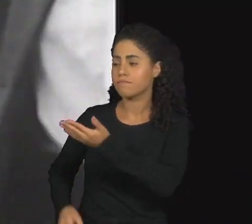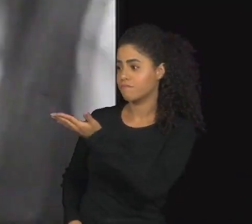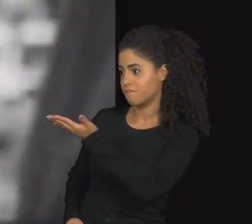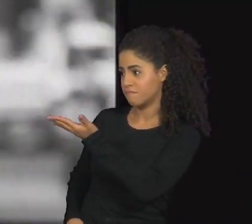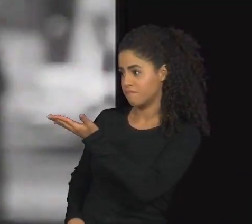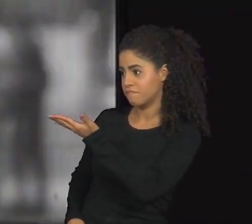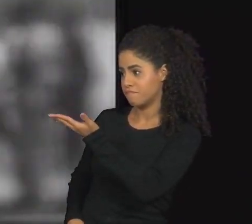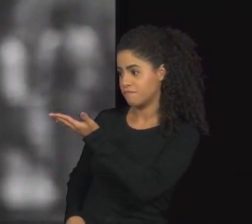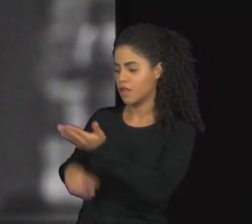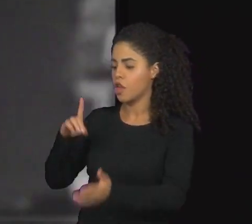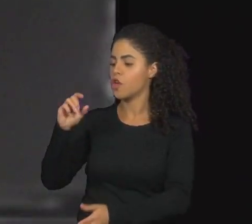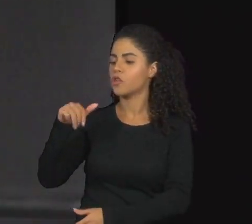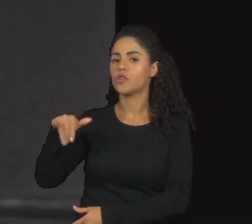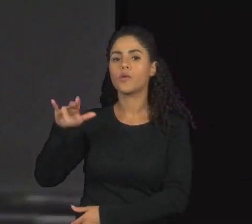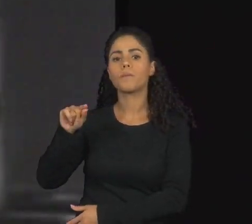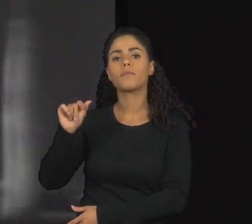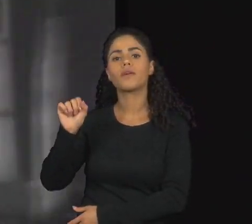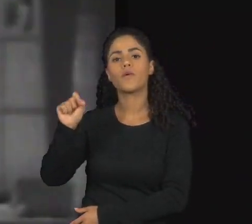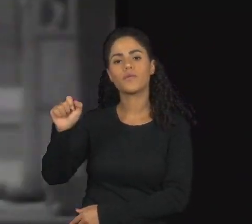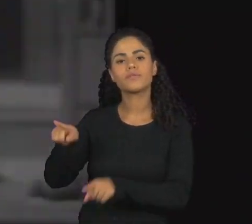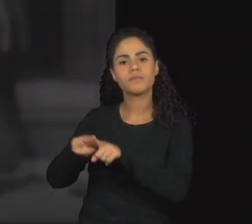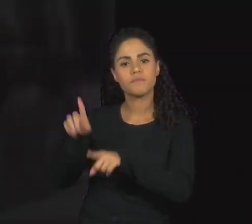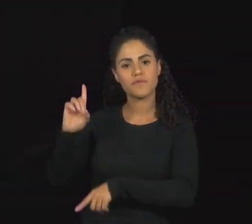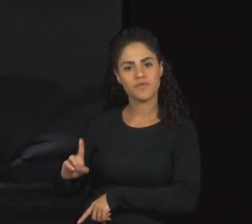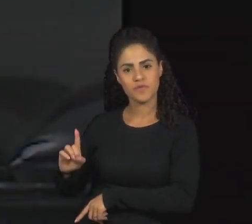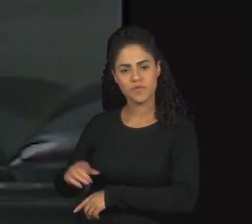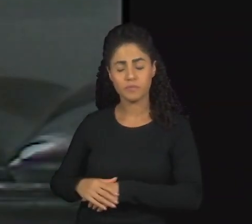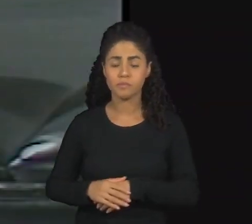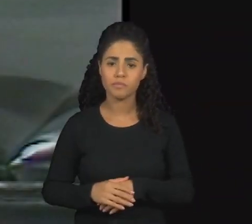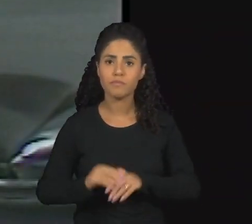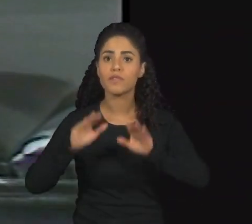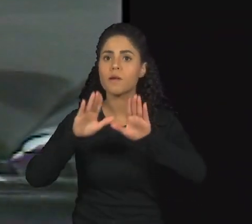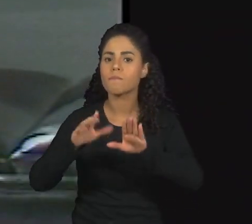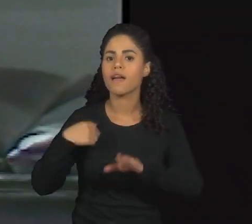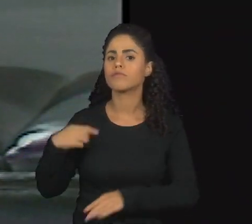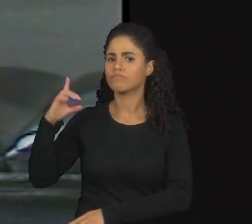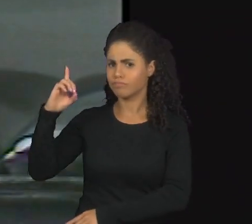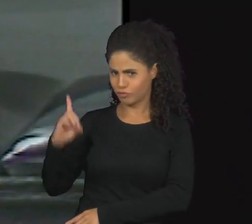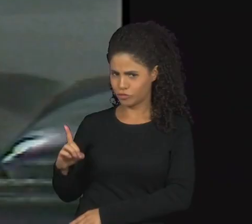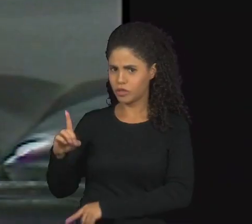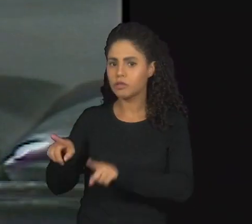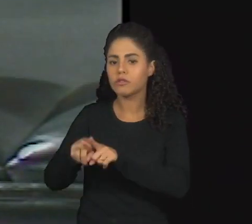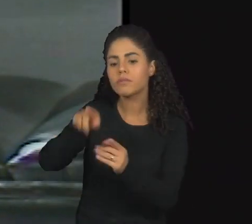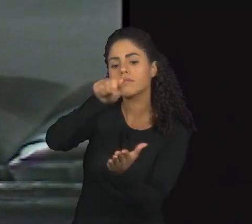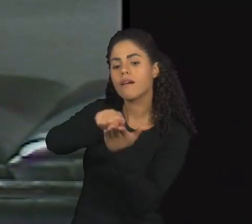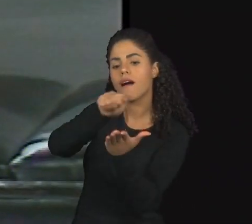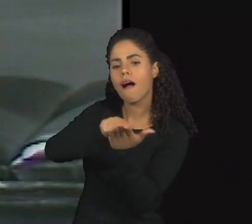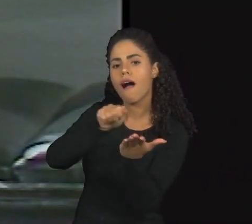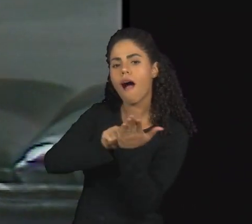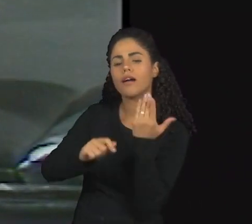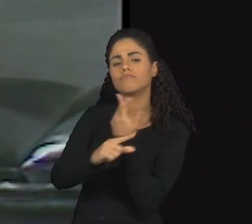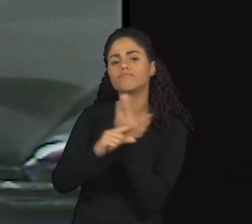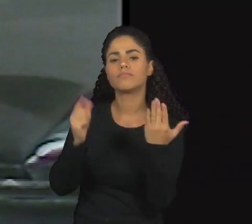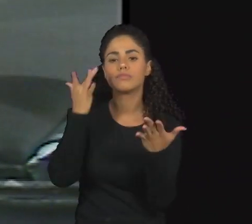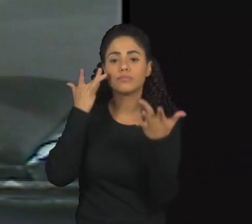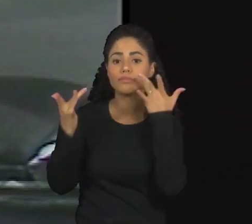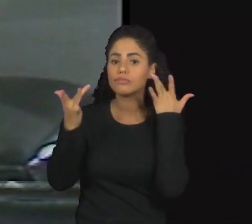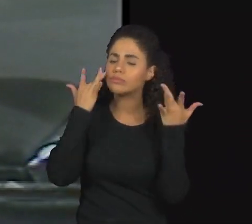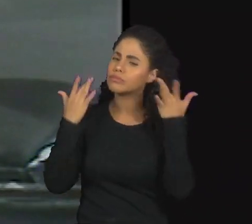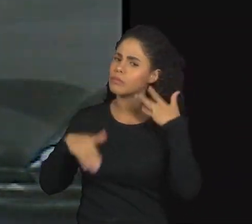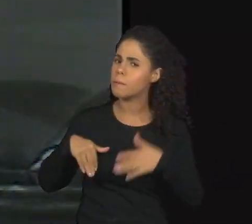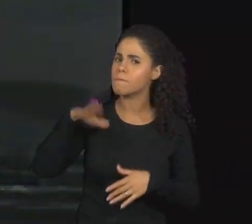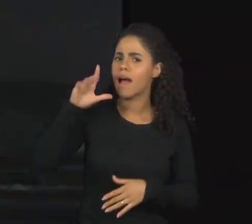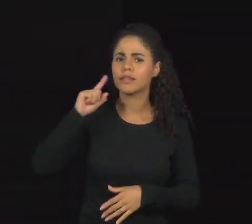do Mundo, de Domingos de Oliveira. Mas foi como diretor e autor teatral que Fauzi assumiu a sua